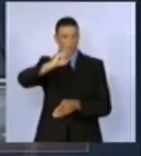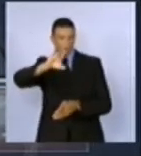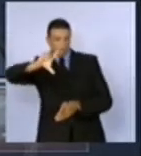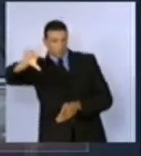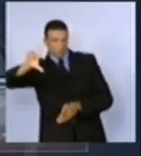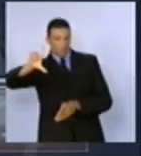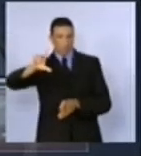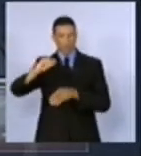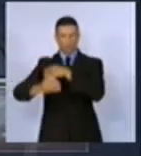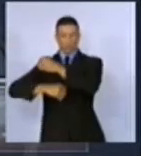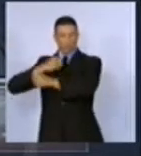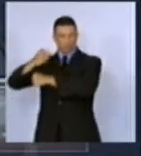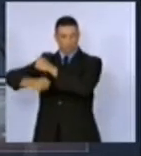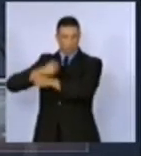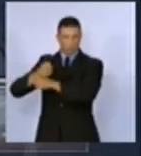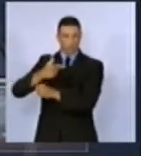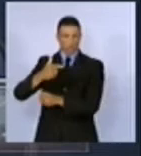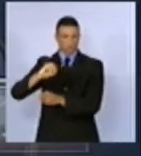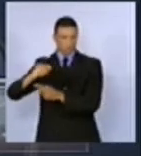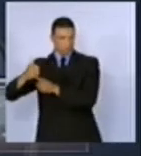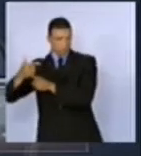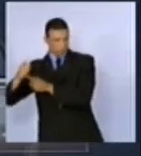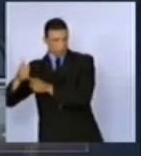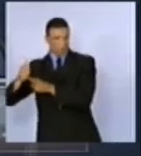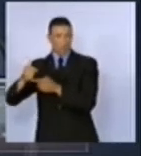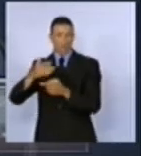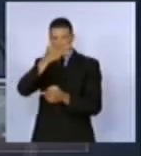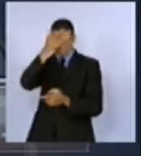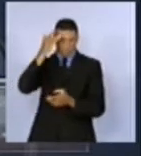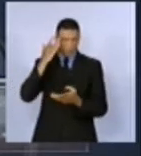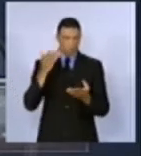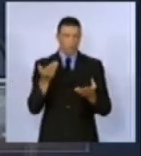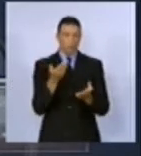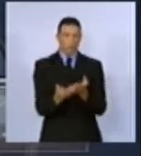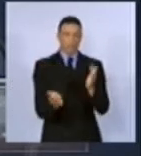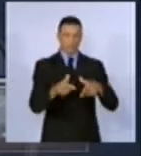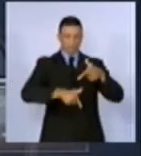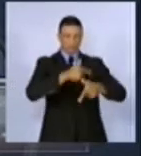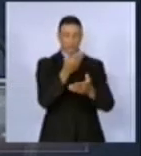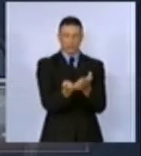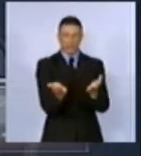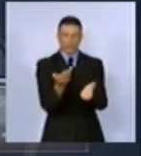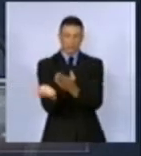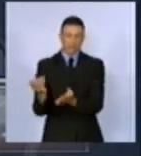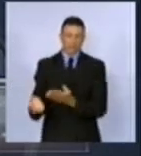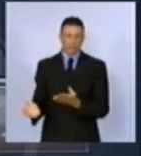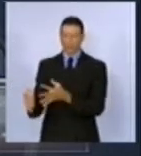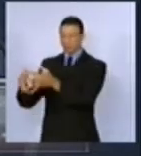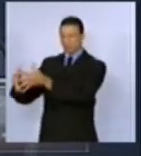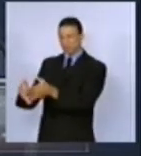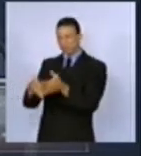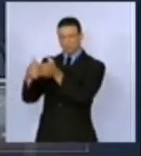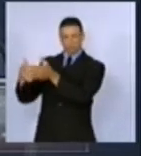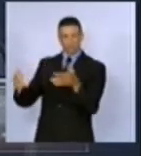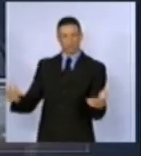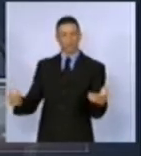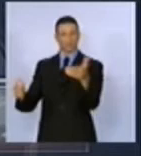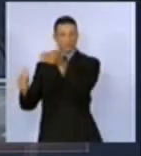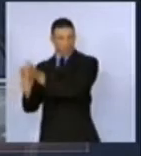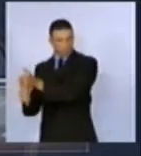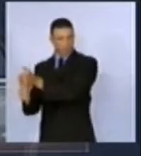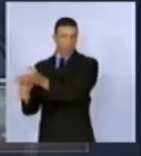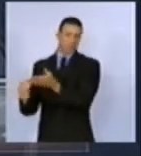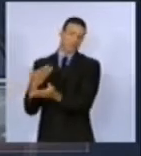365 milhões 2011 esse elevado número de trabalhadores pedem que perdem emprego foram substituídos e inclusive por máquinas financiadas com recursos do BNDS